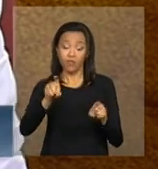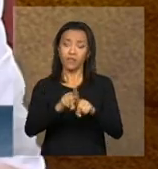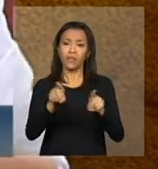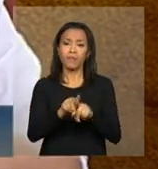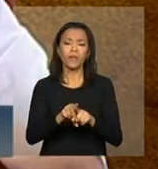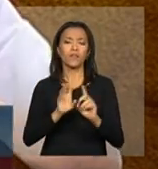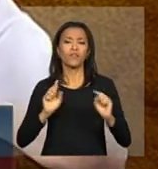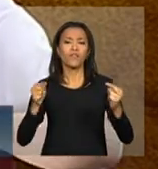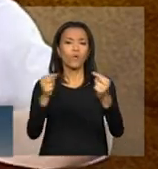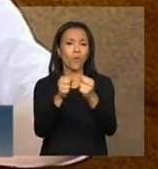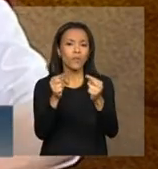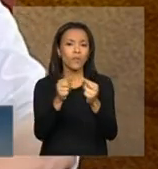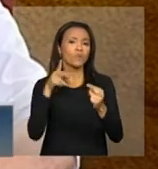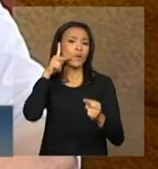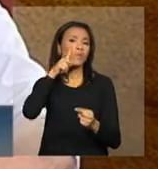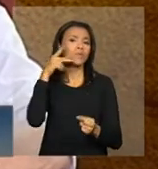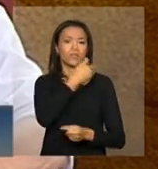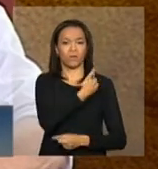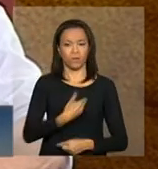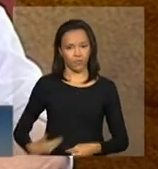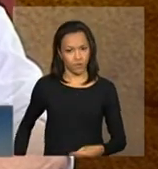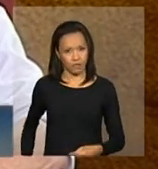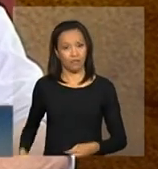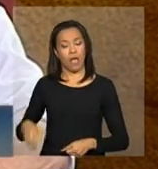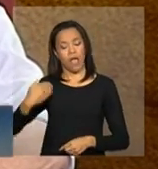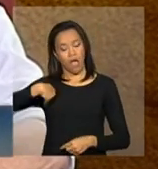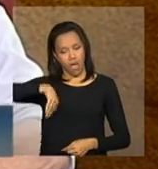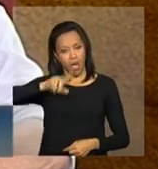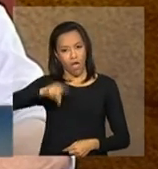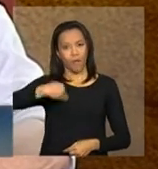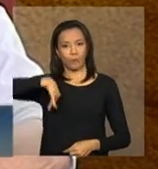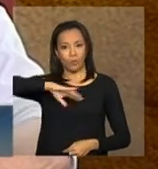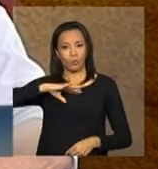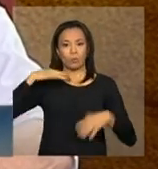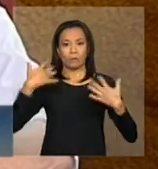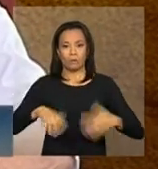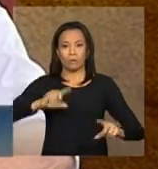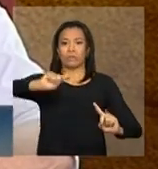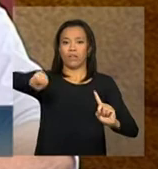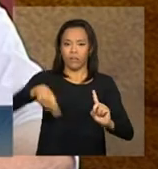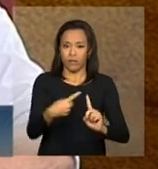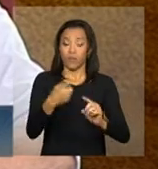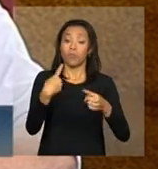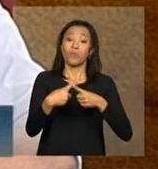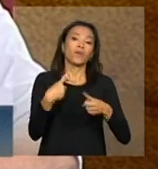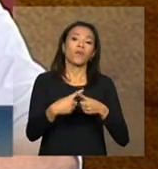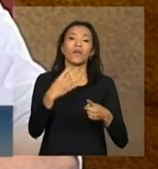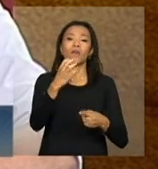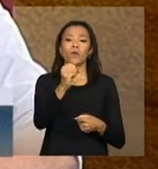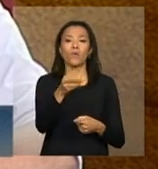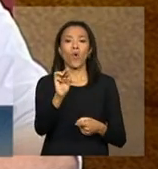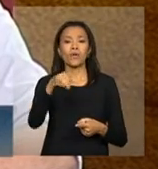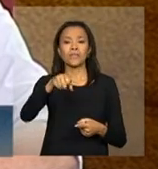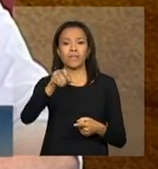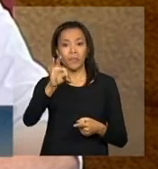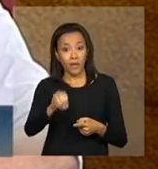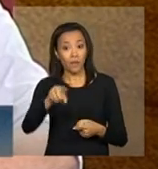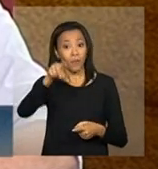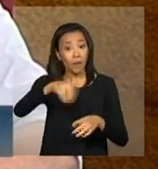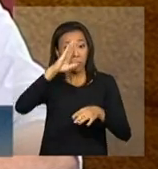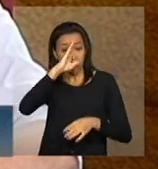pública. Então, é esse o nosso grande desafio o tempo todo, porque o orçamento é a maior peça de política